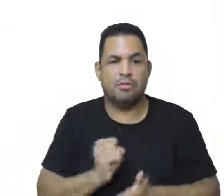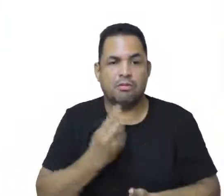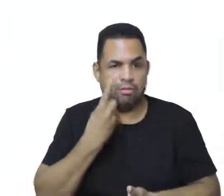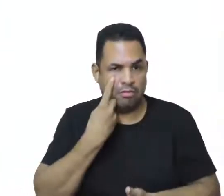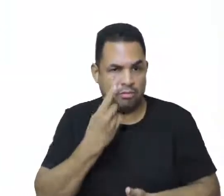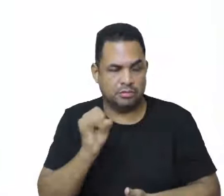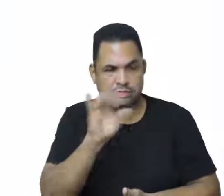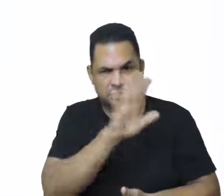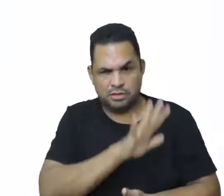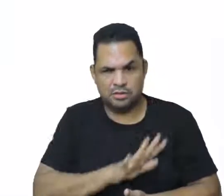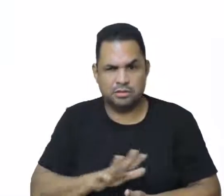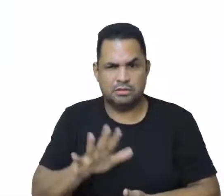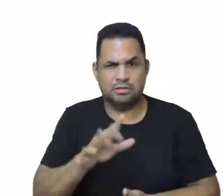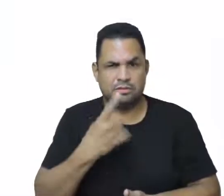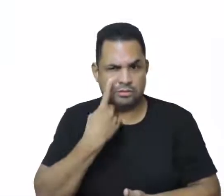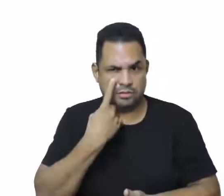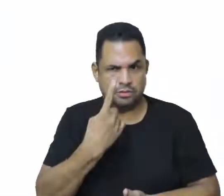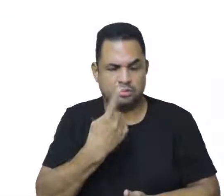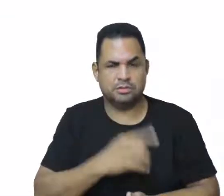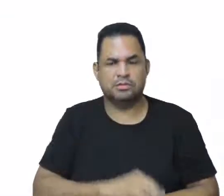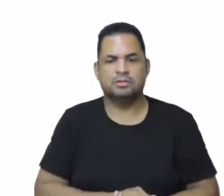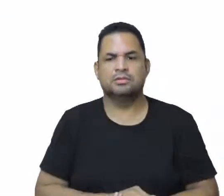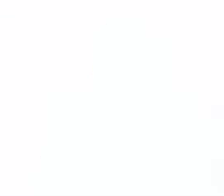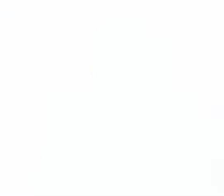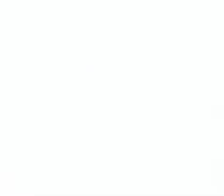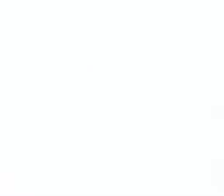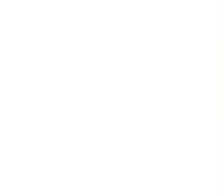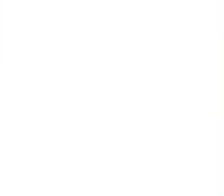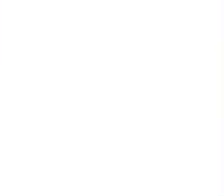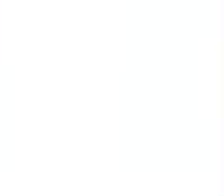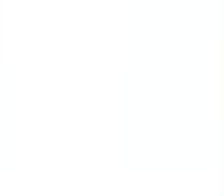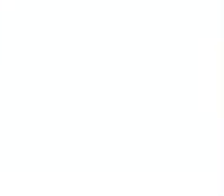essa imagem. Fica de olho nela, tá?